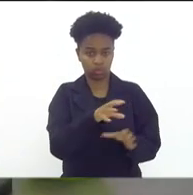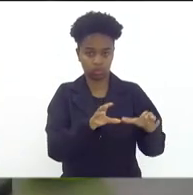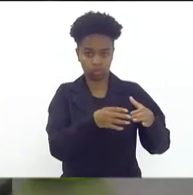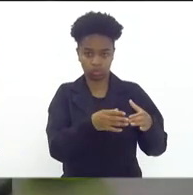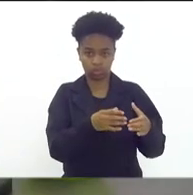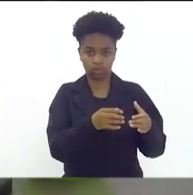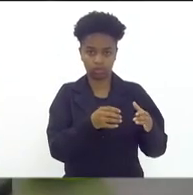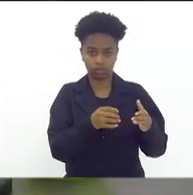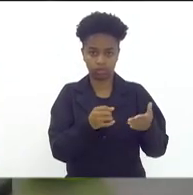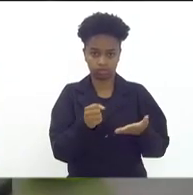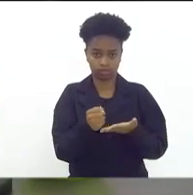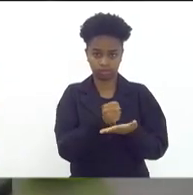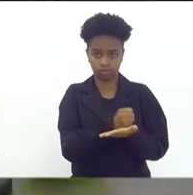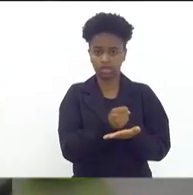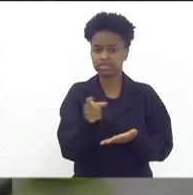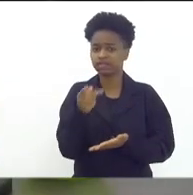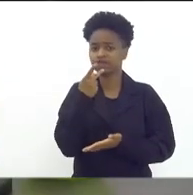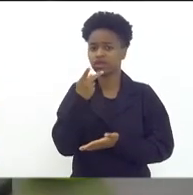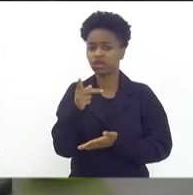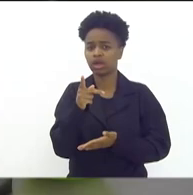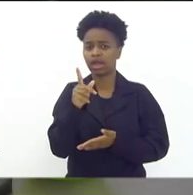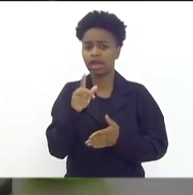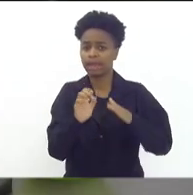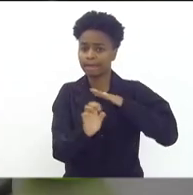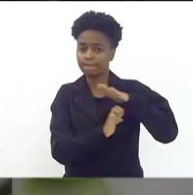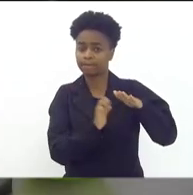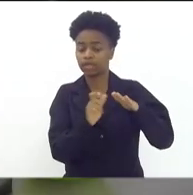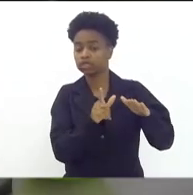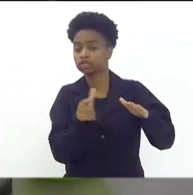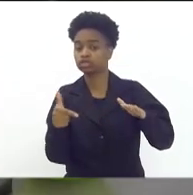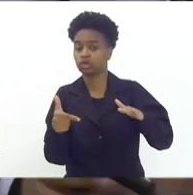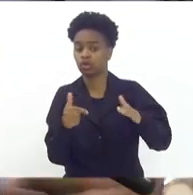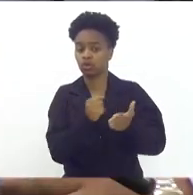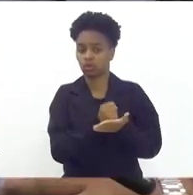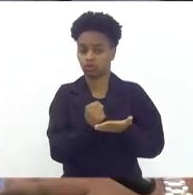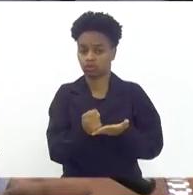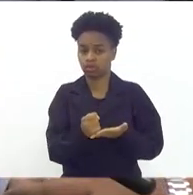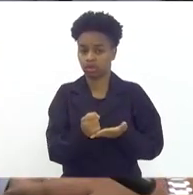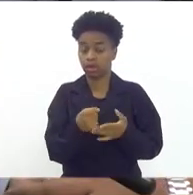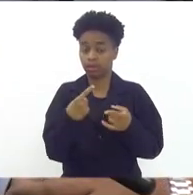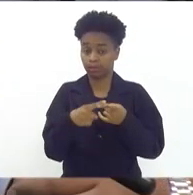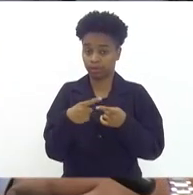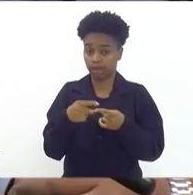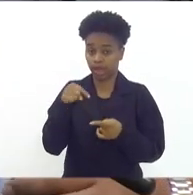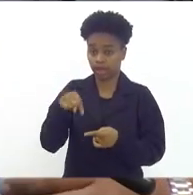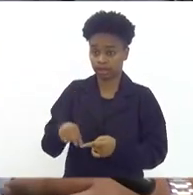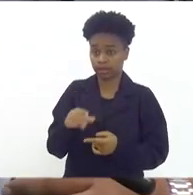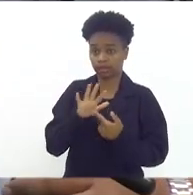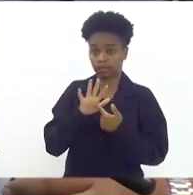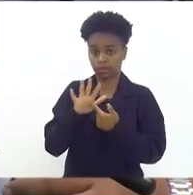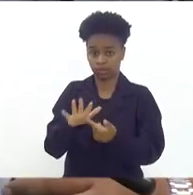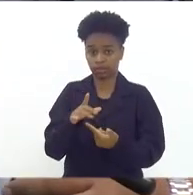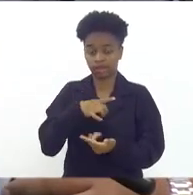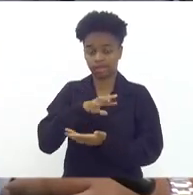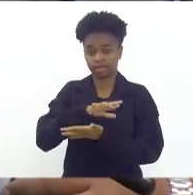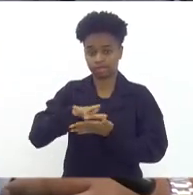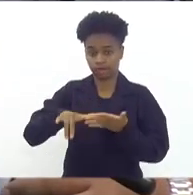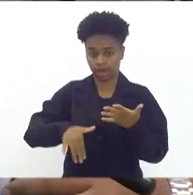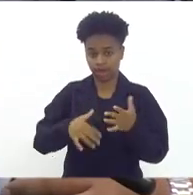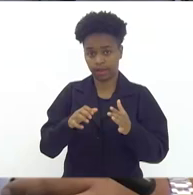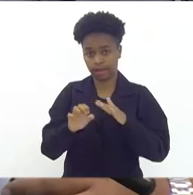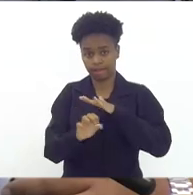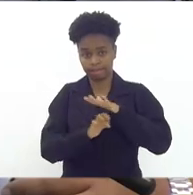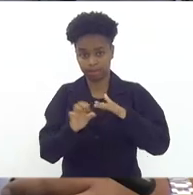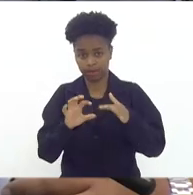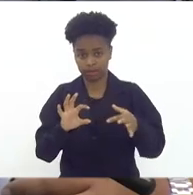quando o seu terceirizado empresas a qual é porque foi colocado aqui é várias empresas que são